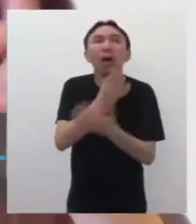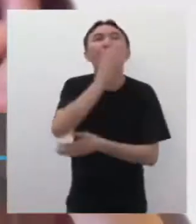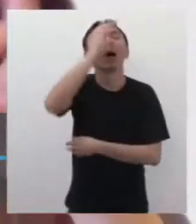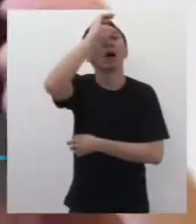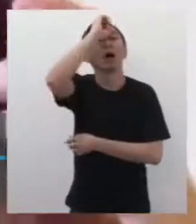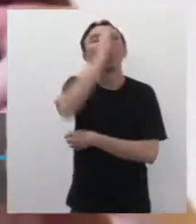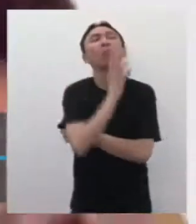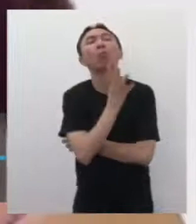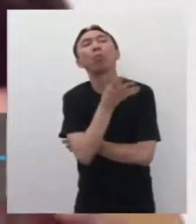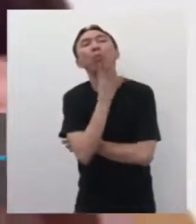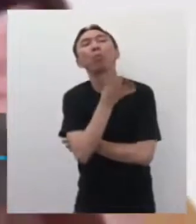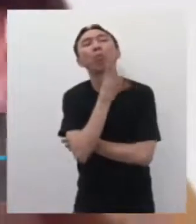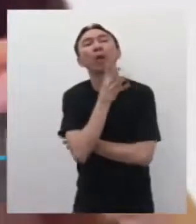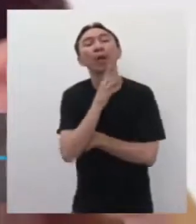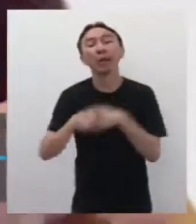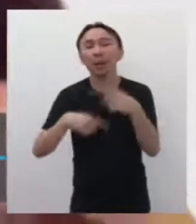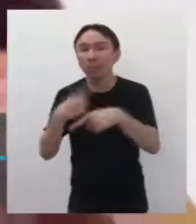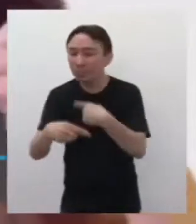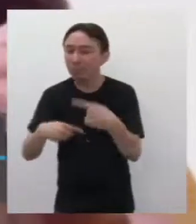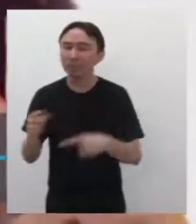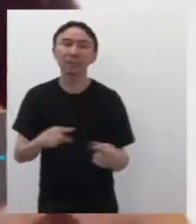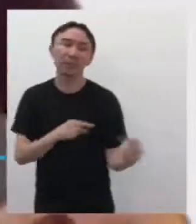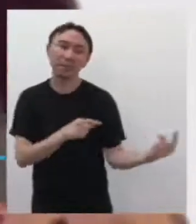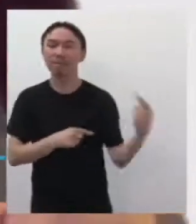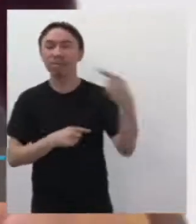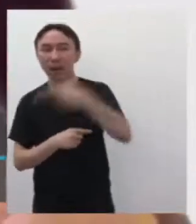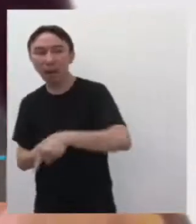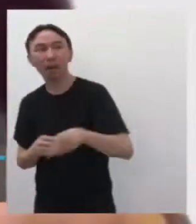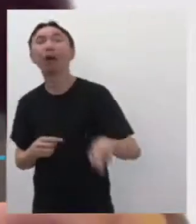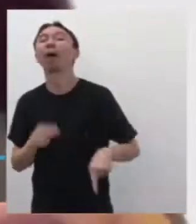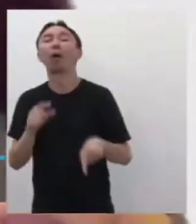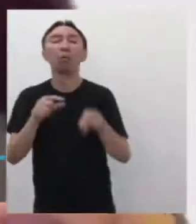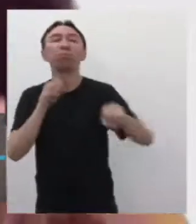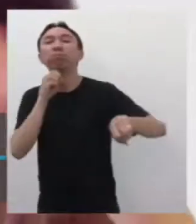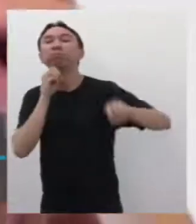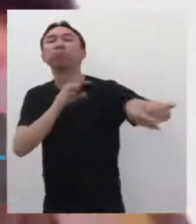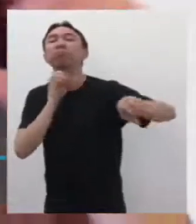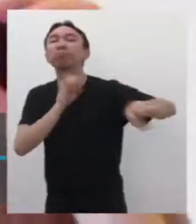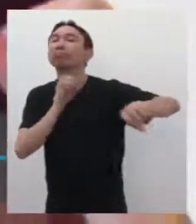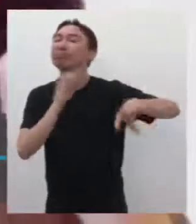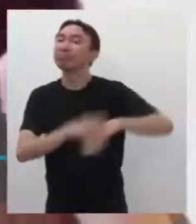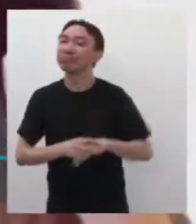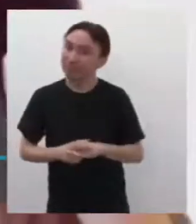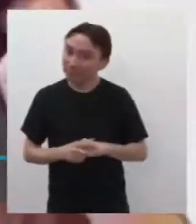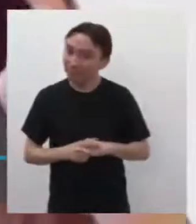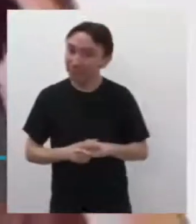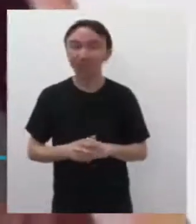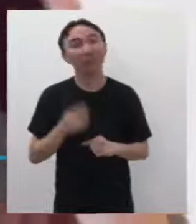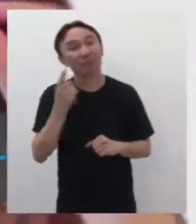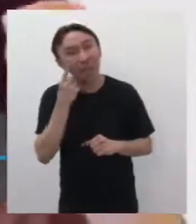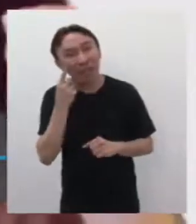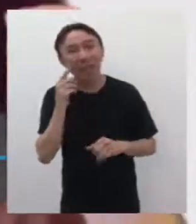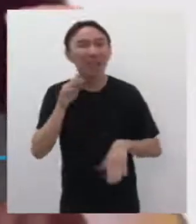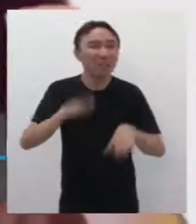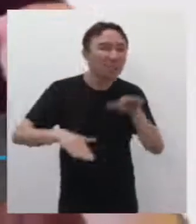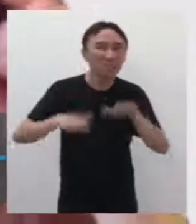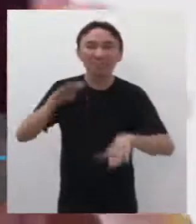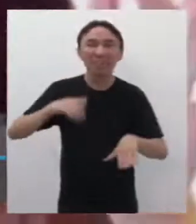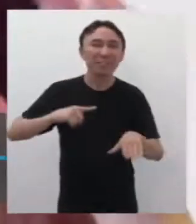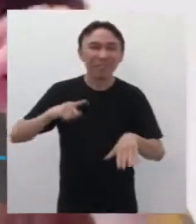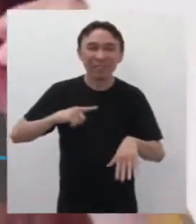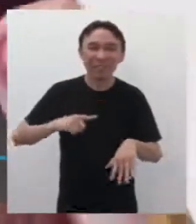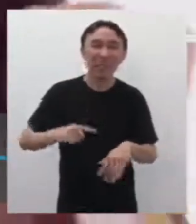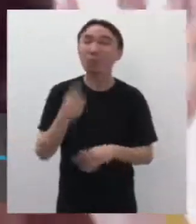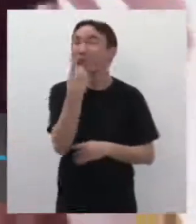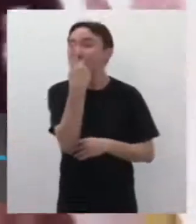mais, inclusive, se você quer, se você gosta, se você tem tempo. A gente tem a mesma aula, às vezes, dada por professores